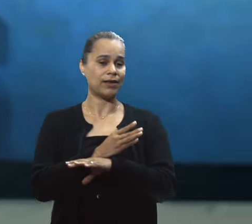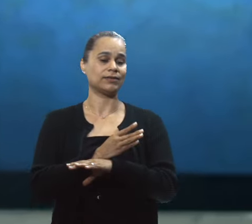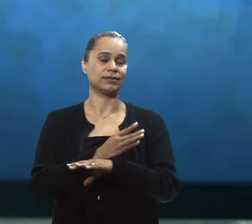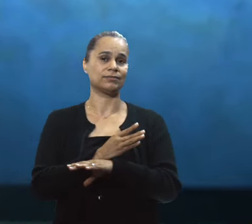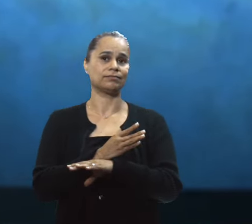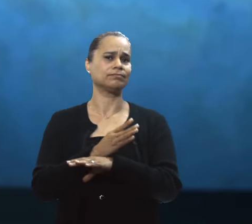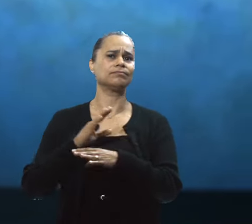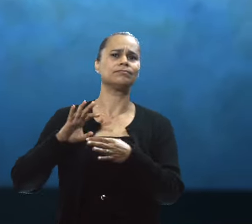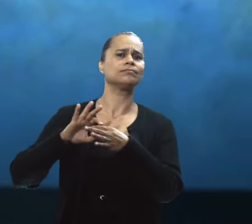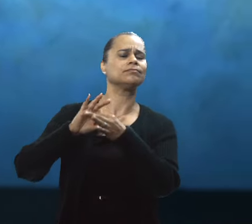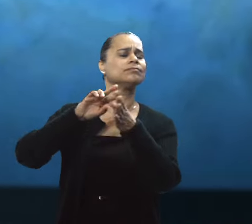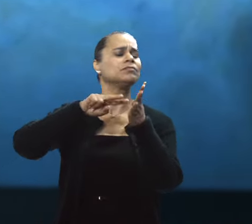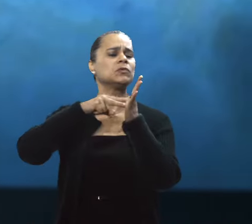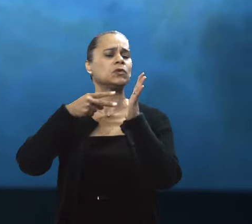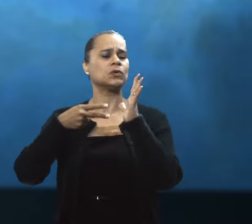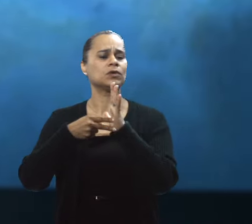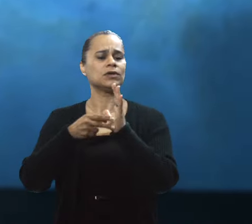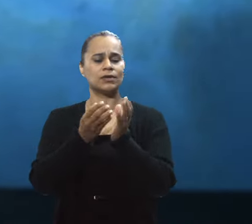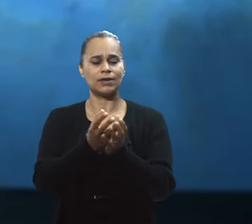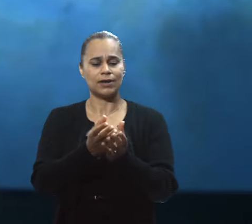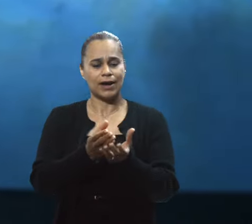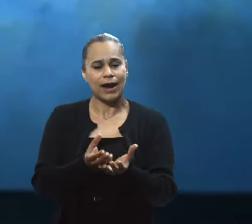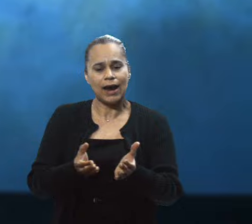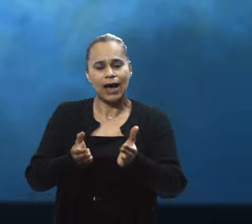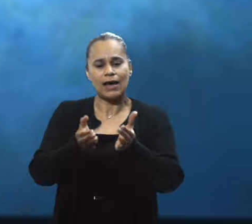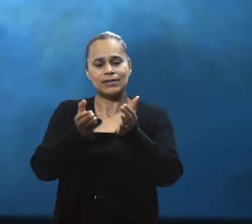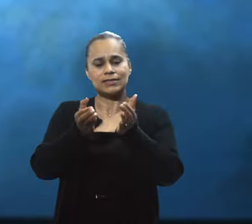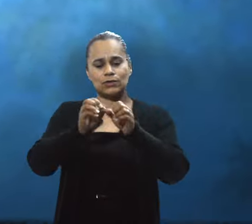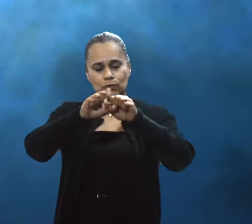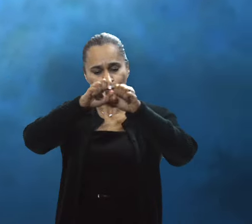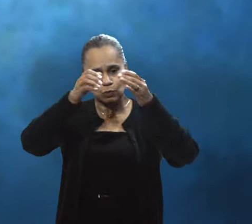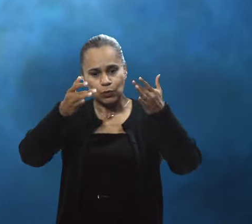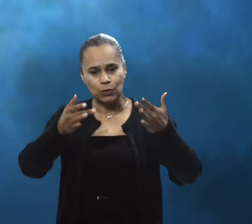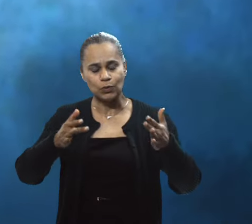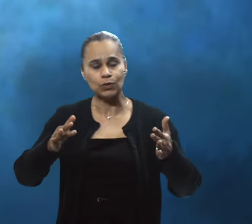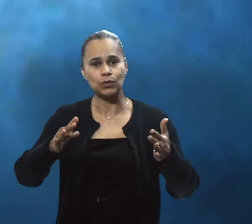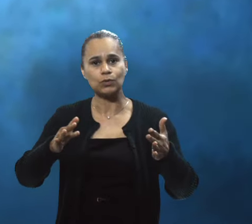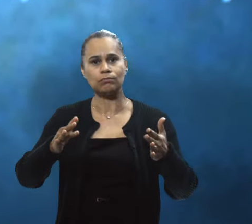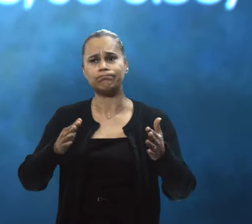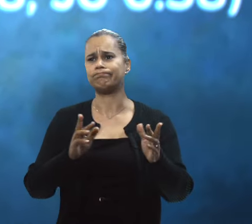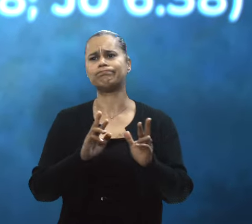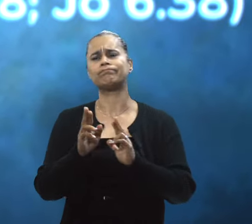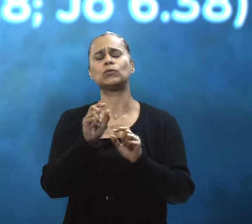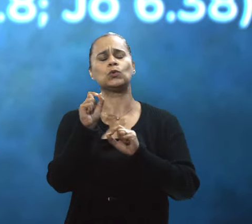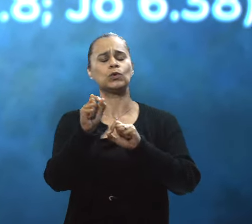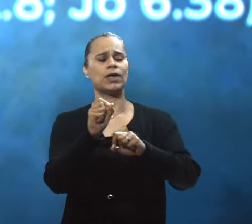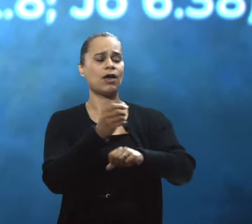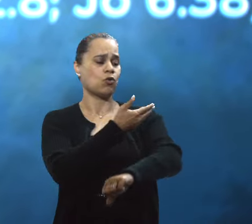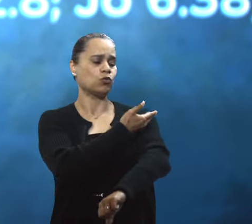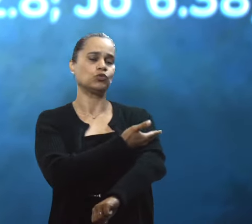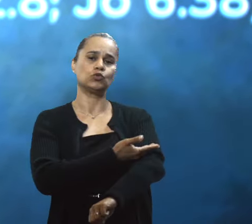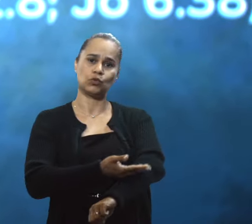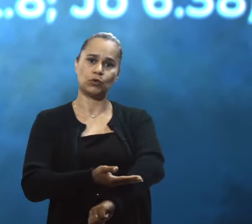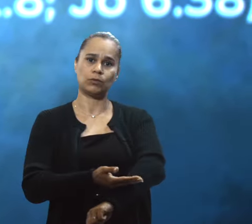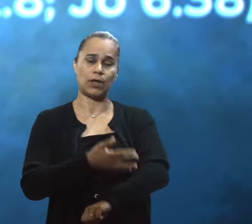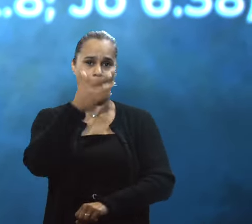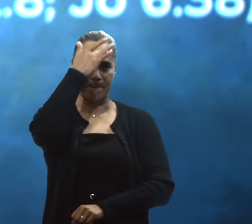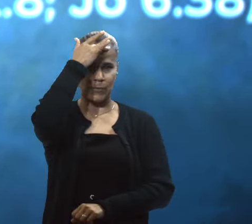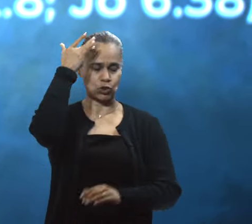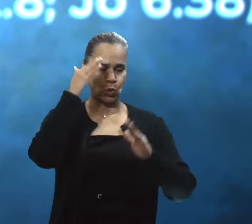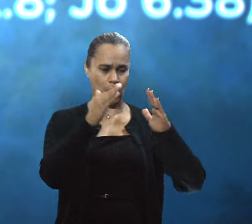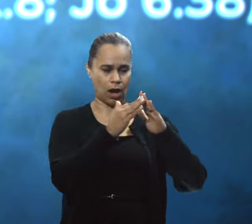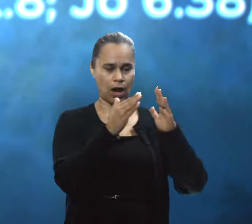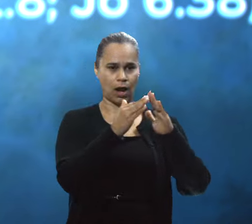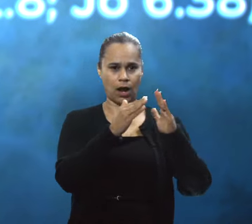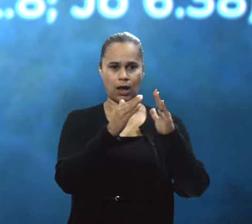cálice transbordando. Isso tinha a ver com costume. Quando um anfitrião recebia alguém na sua casa,